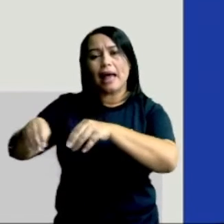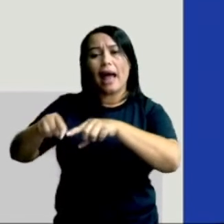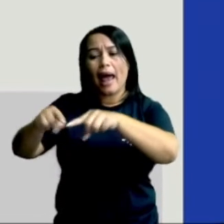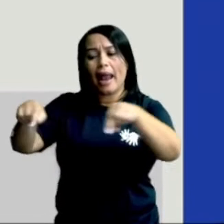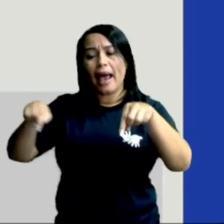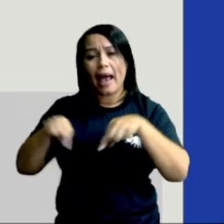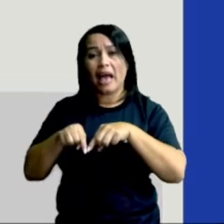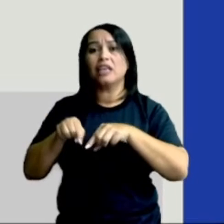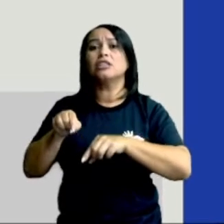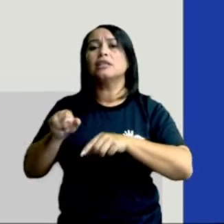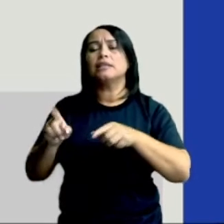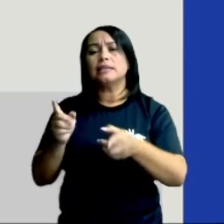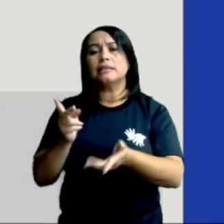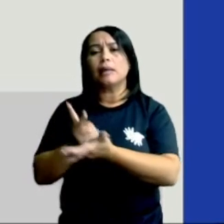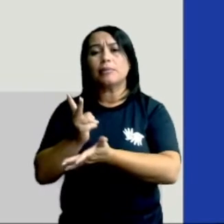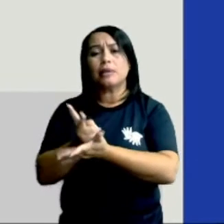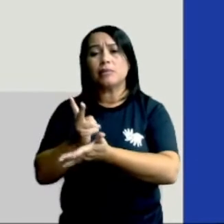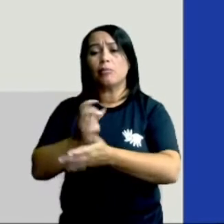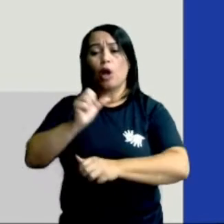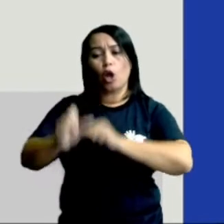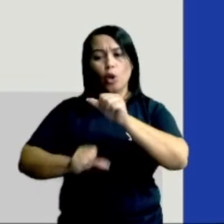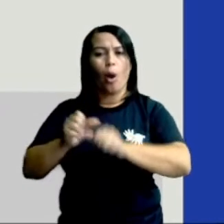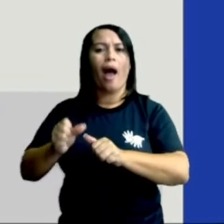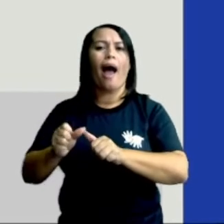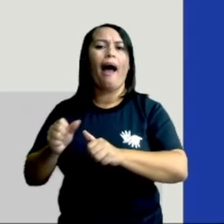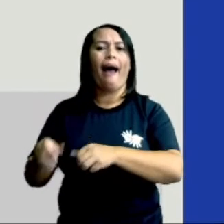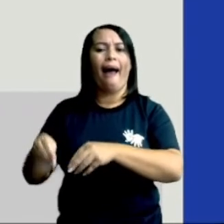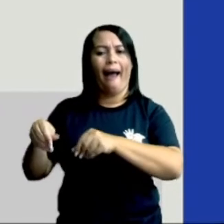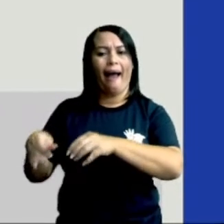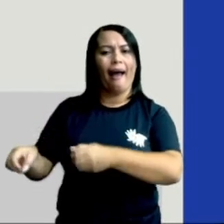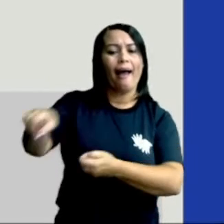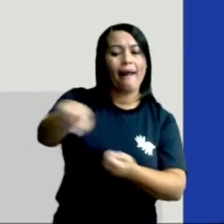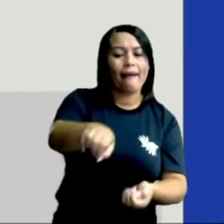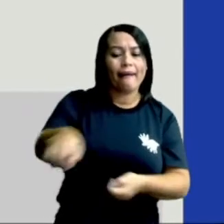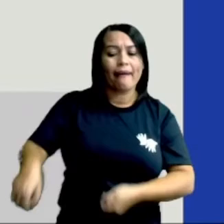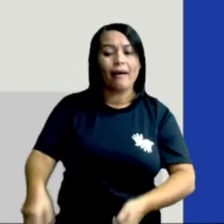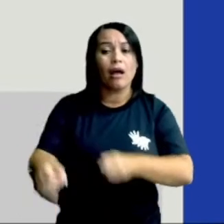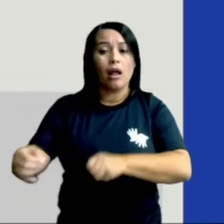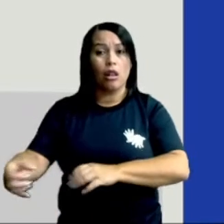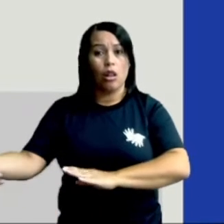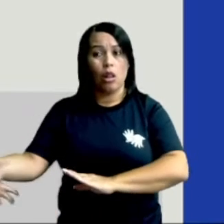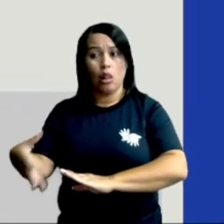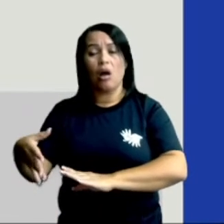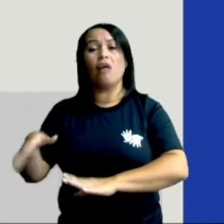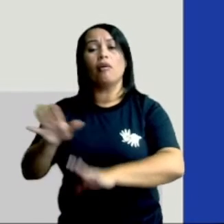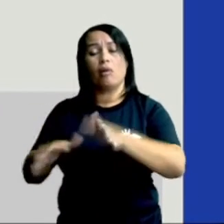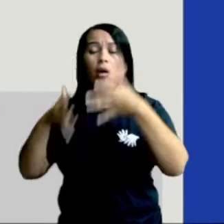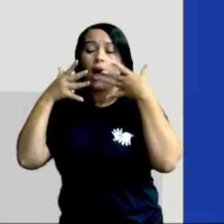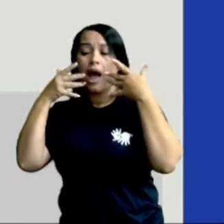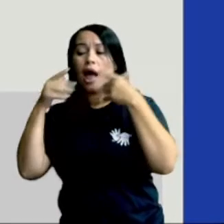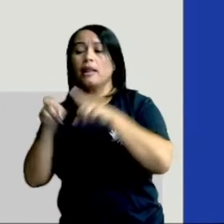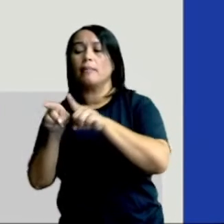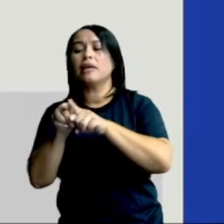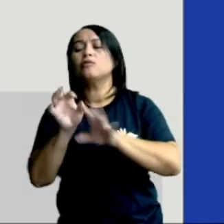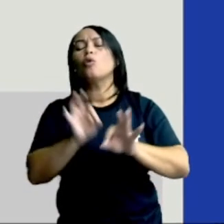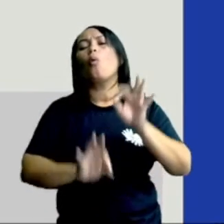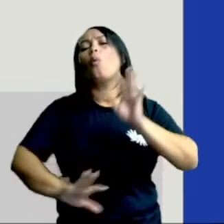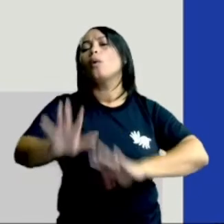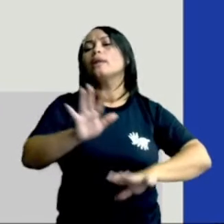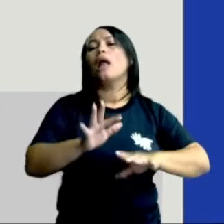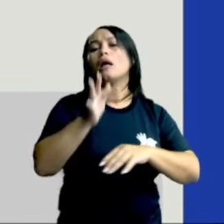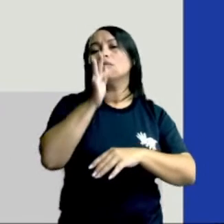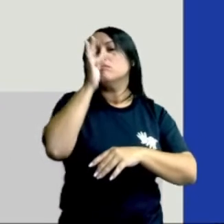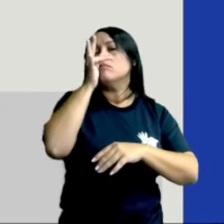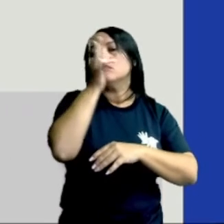casa se você cria um gato. Quando você for manusear plantas no jardim, fazer lá sua jardinagem,